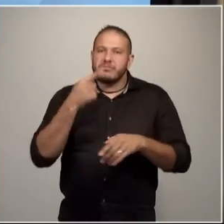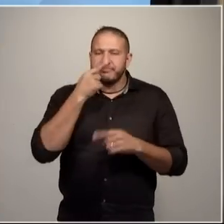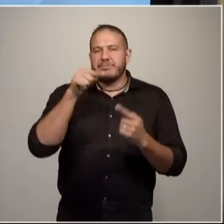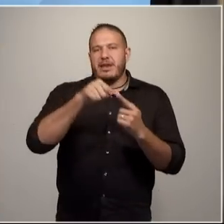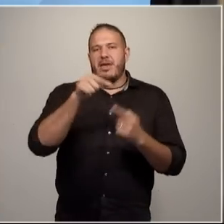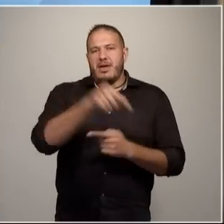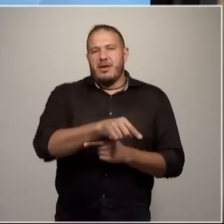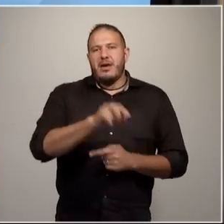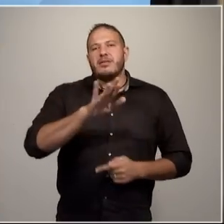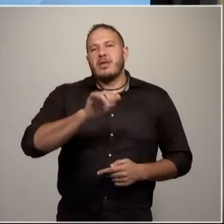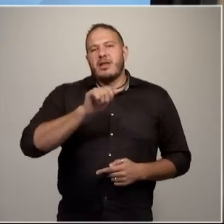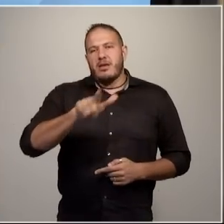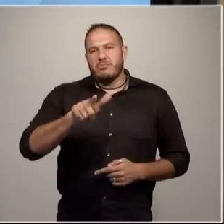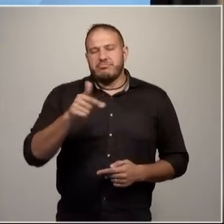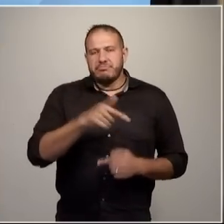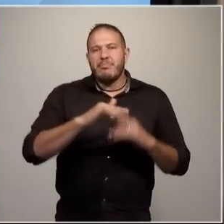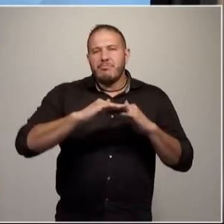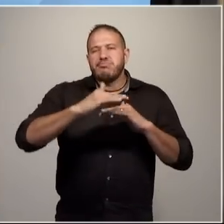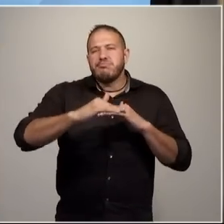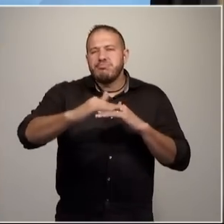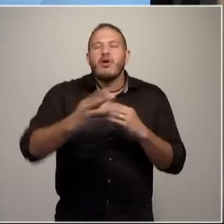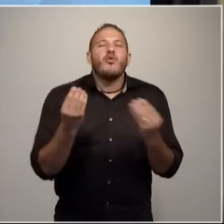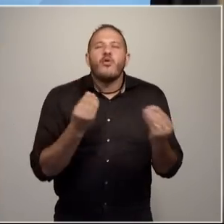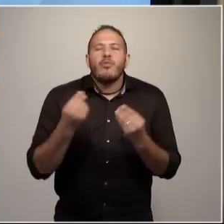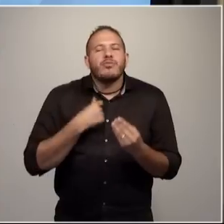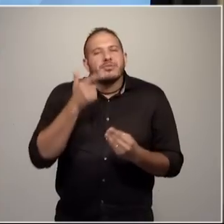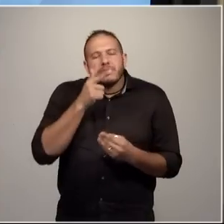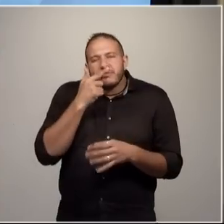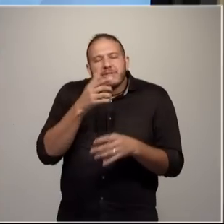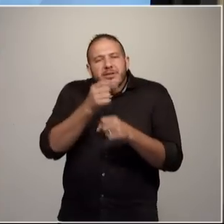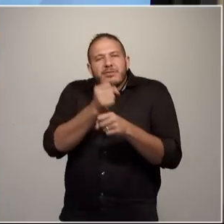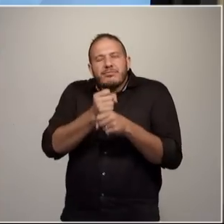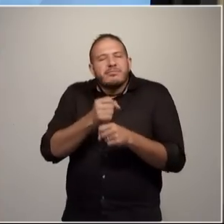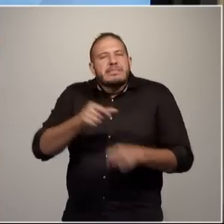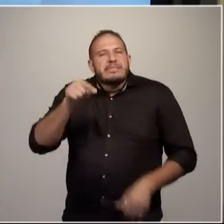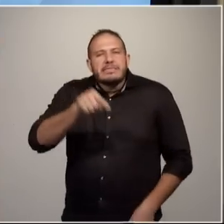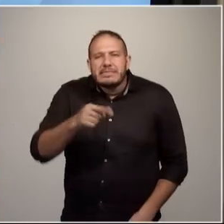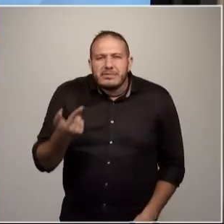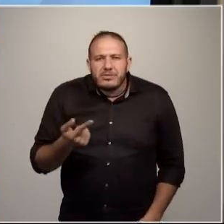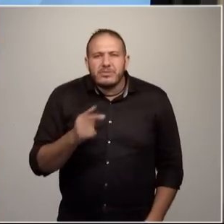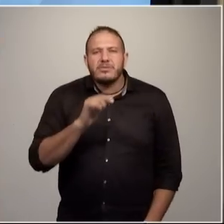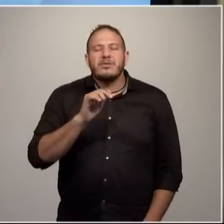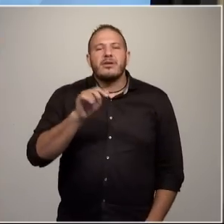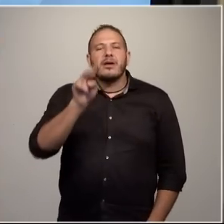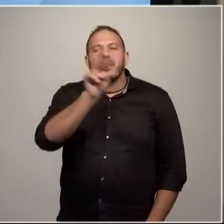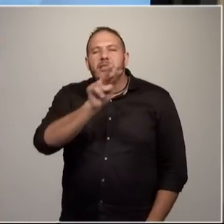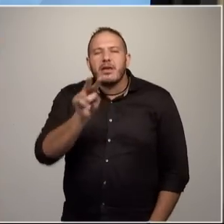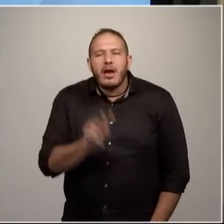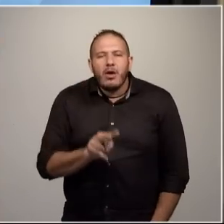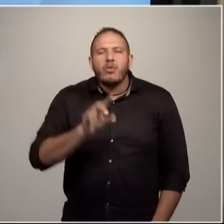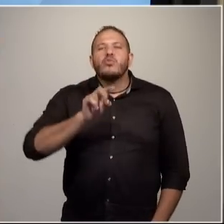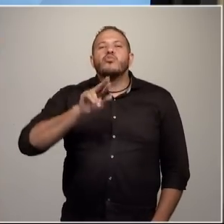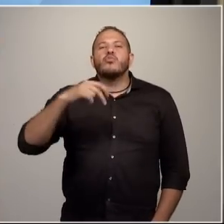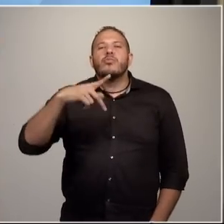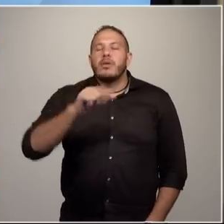densidade. Bom, e como é que a gente calcula integral dupla? Usando um recurso que